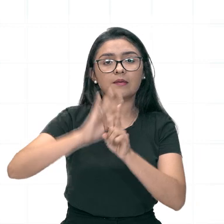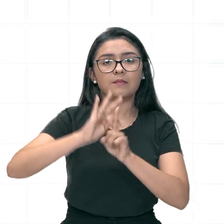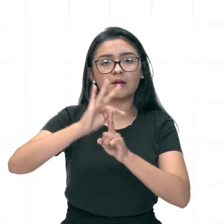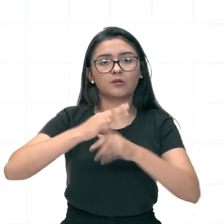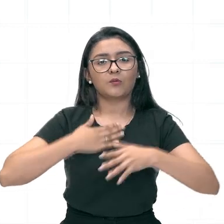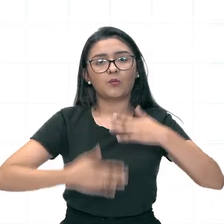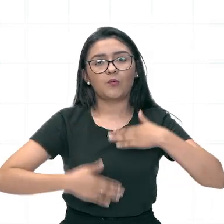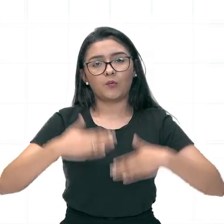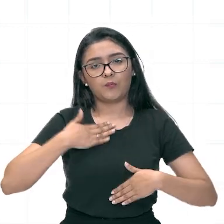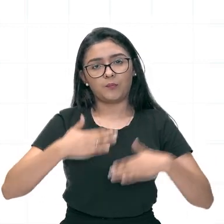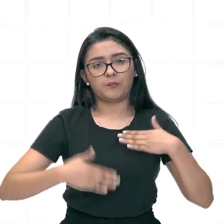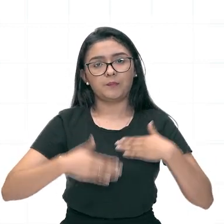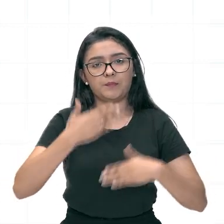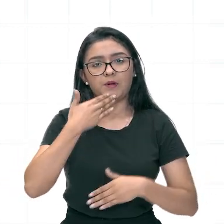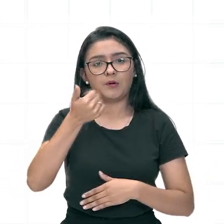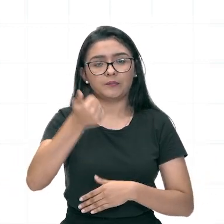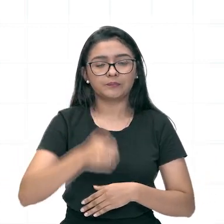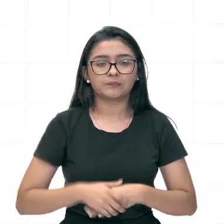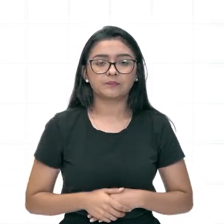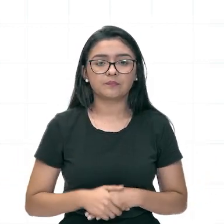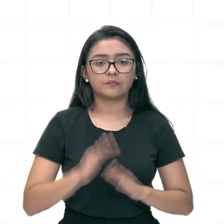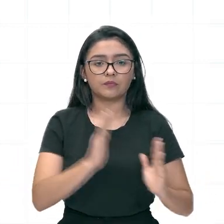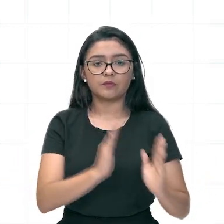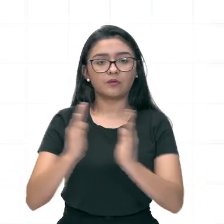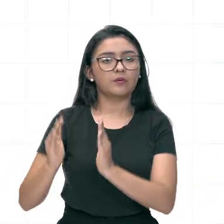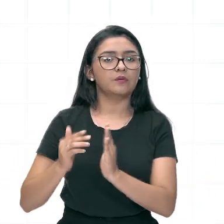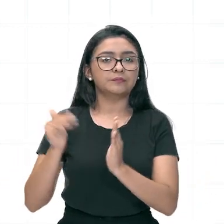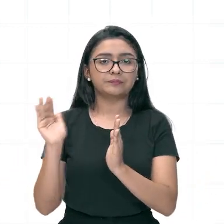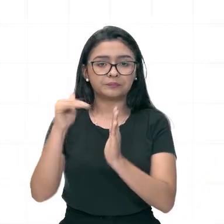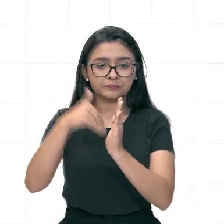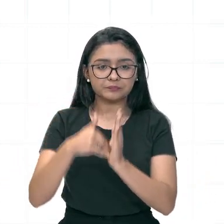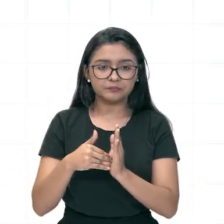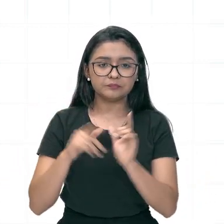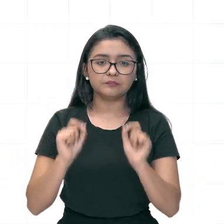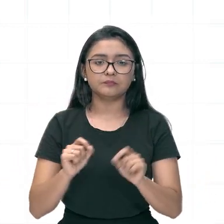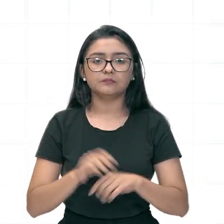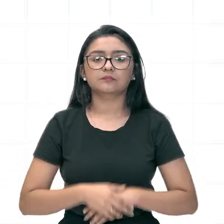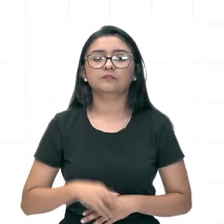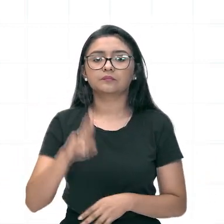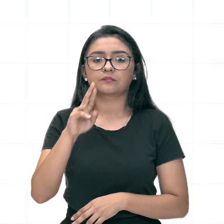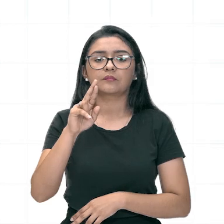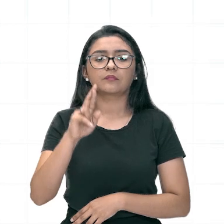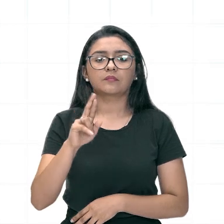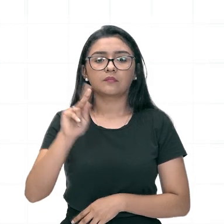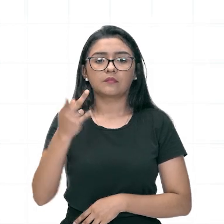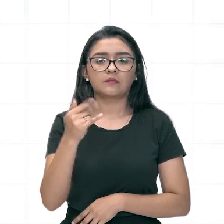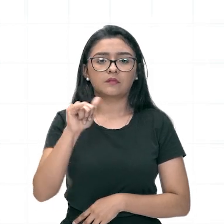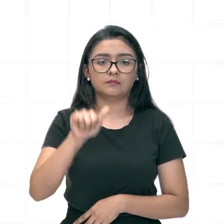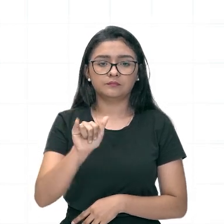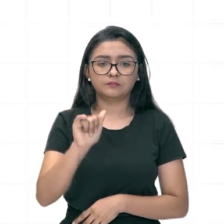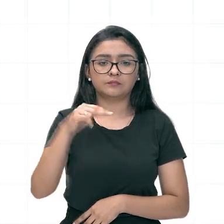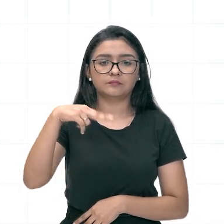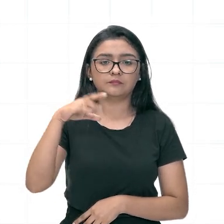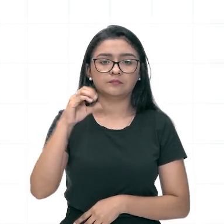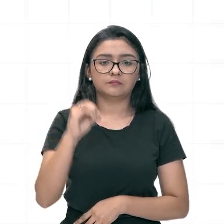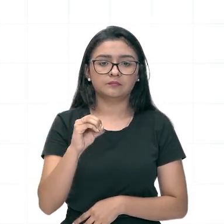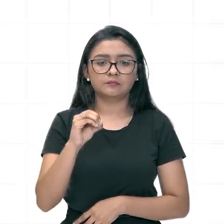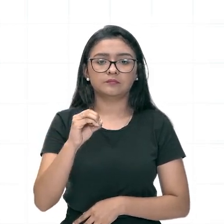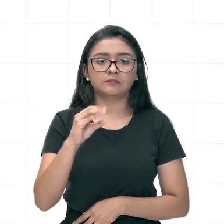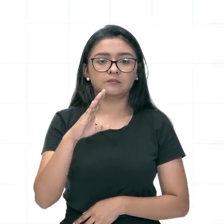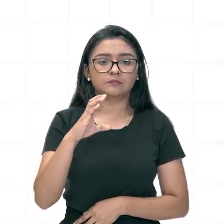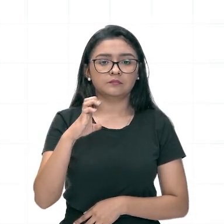temperatura constante do seu corpo. E o último grupo que a gente visualiza são os rincocéfalos, né, ou também chamado